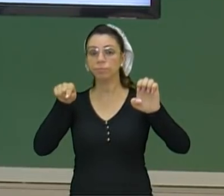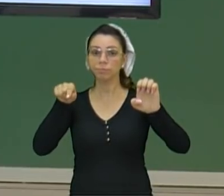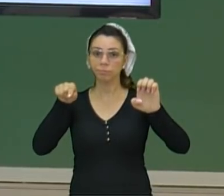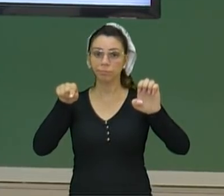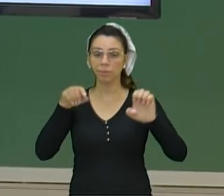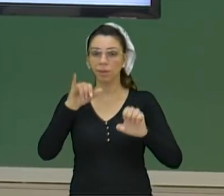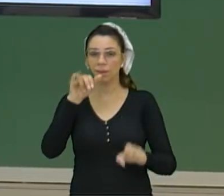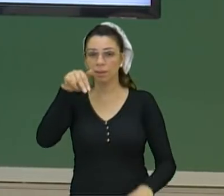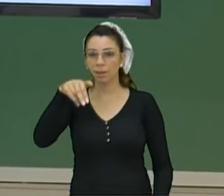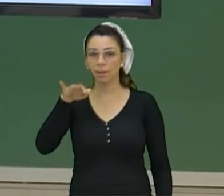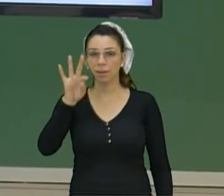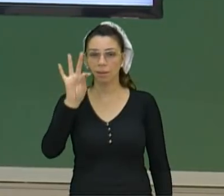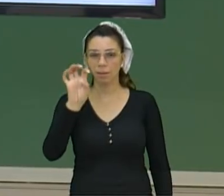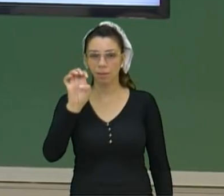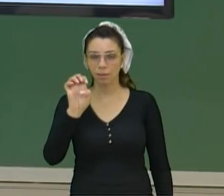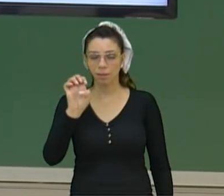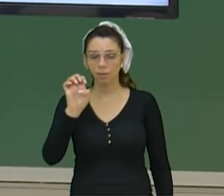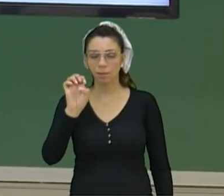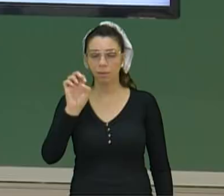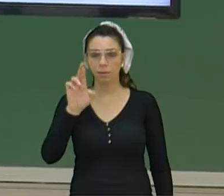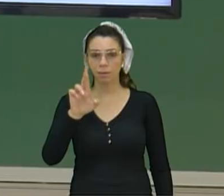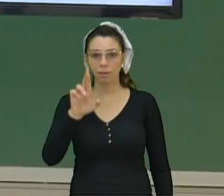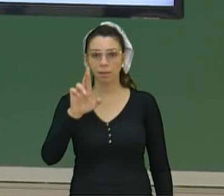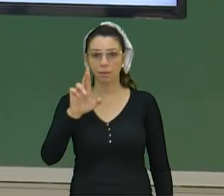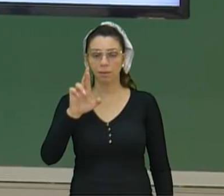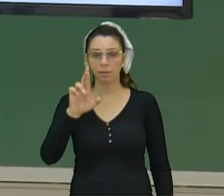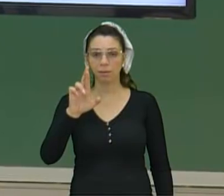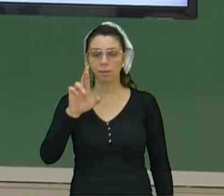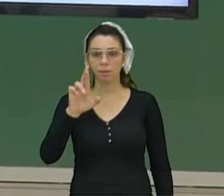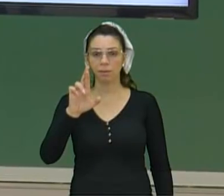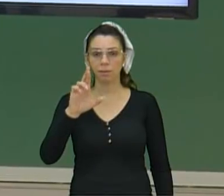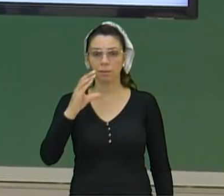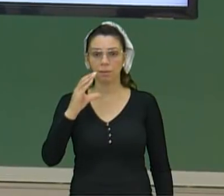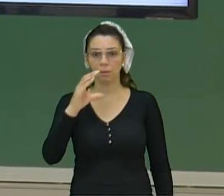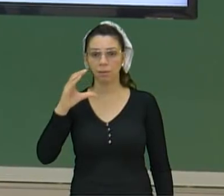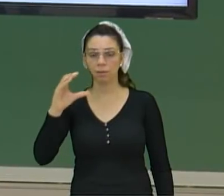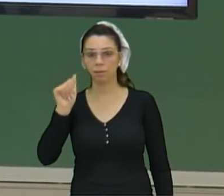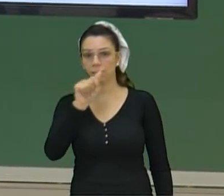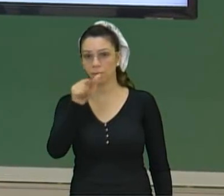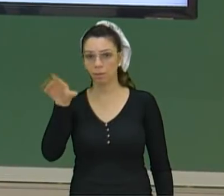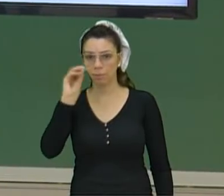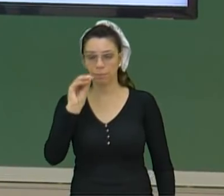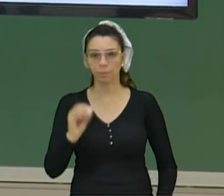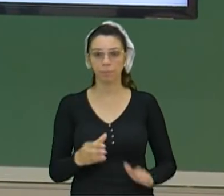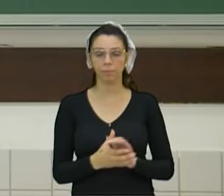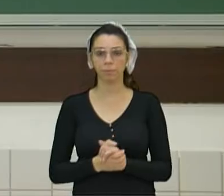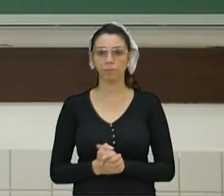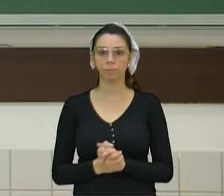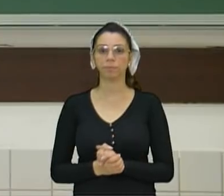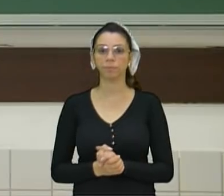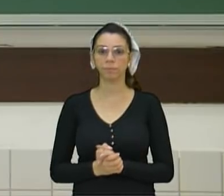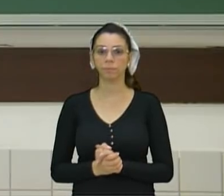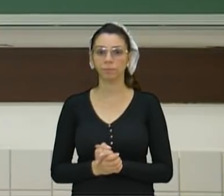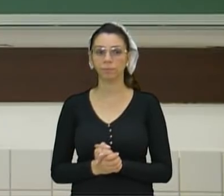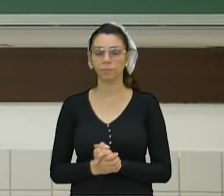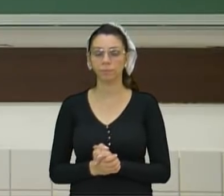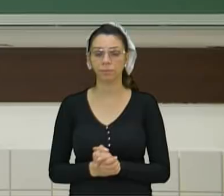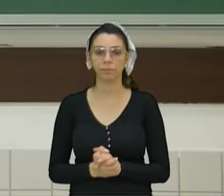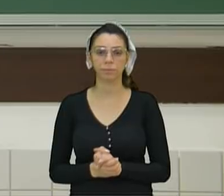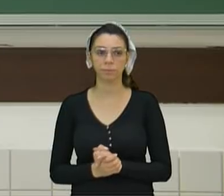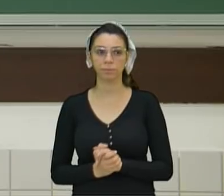interseção. Tá bom? Lembrem lá. Então, a probabilidade de ocorrer um evento A,